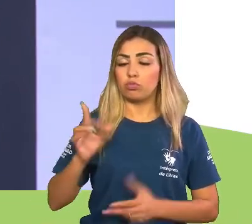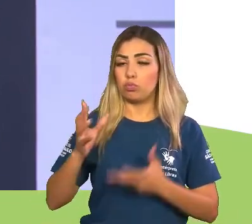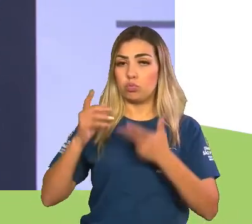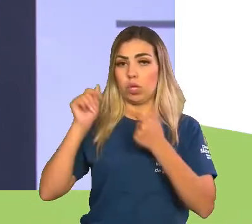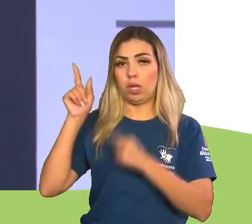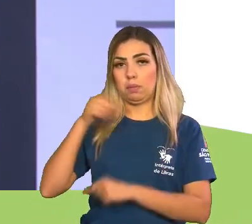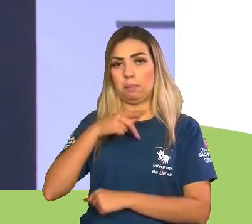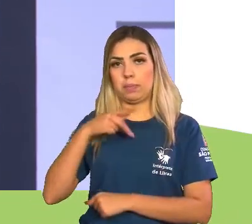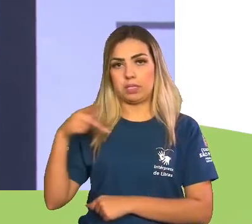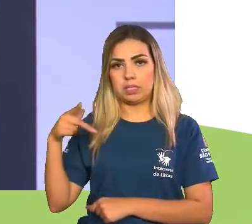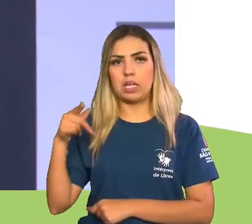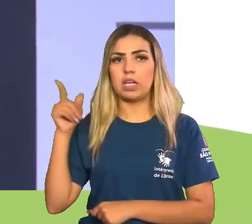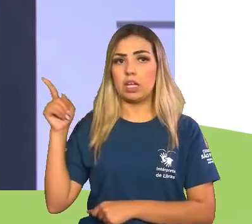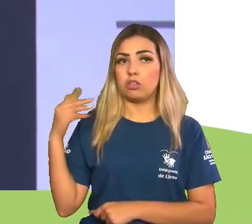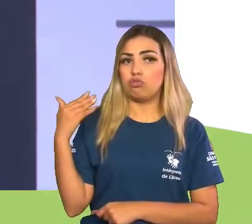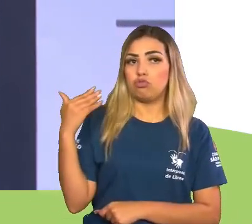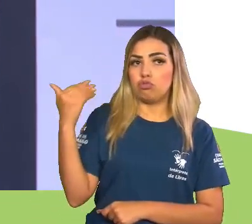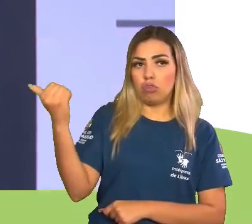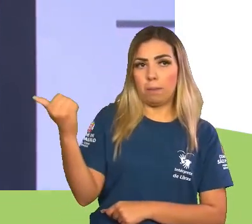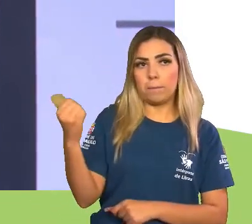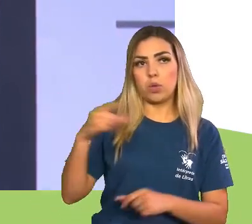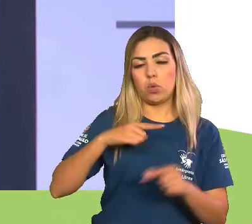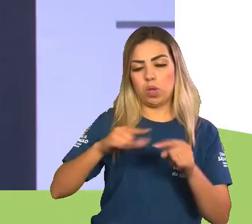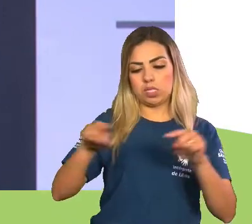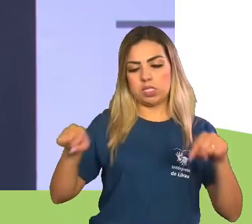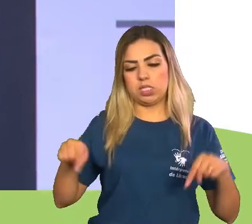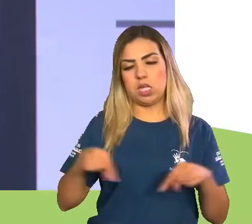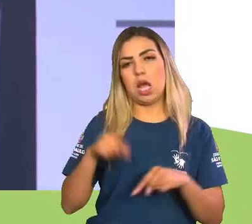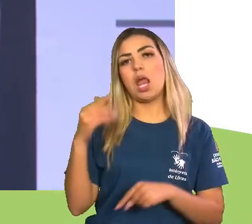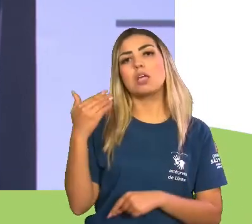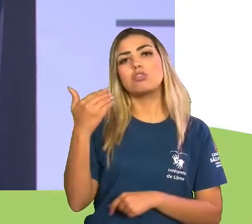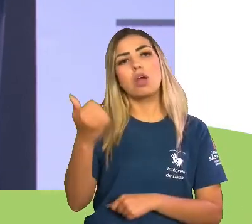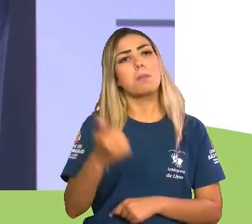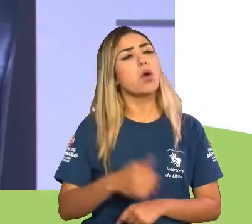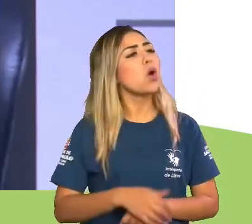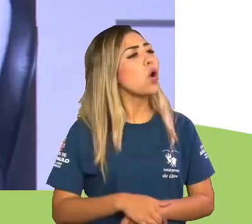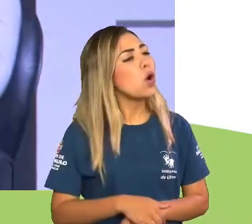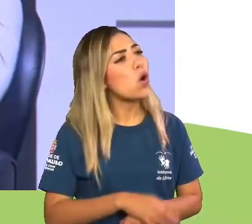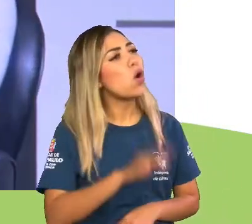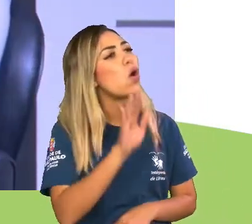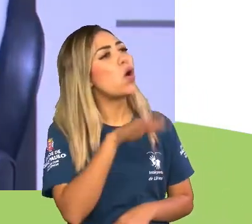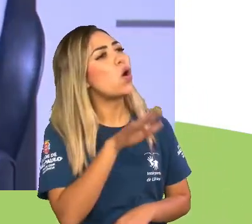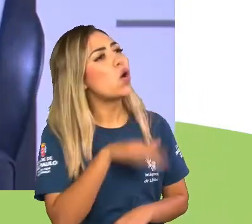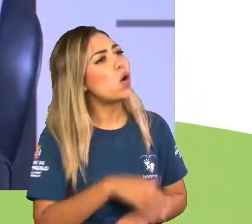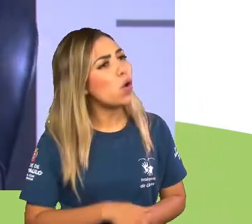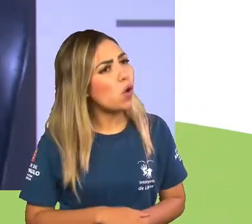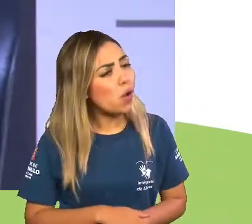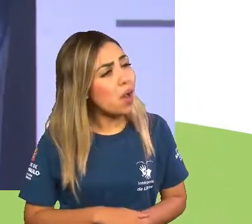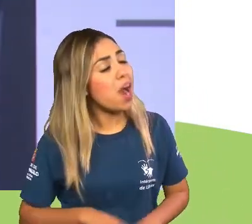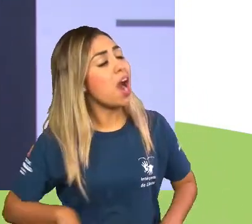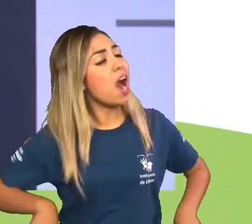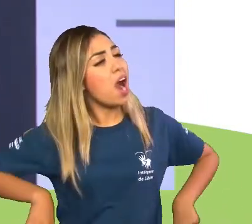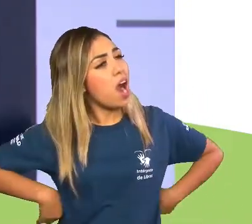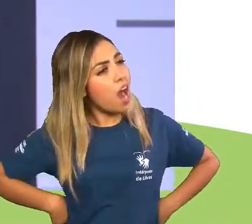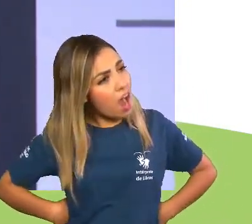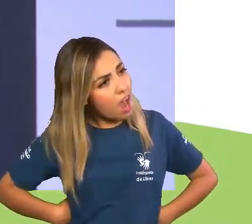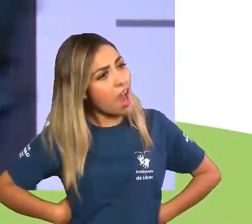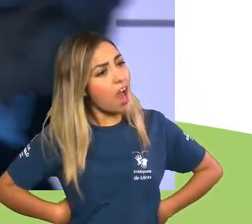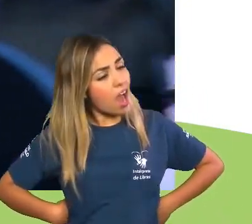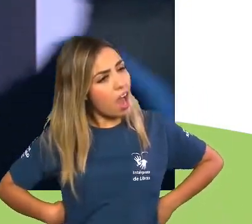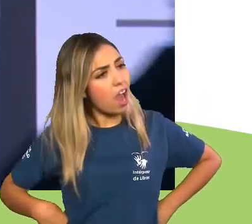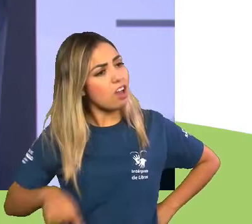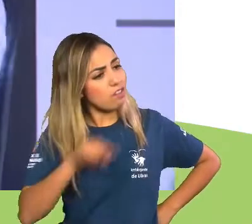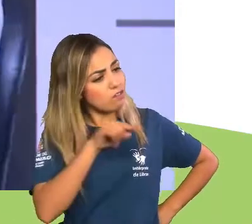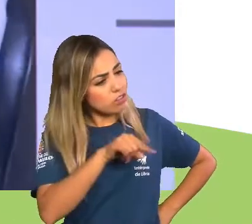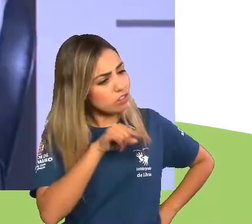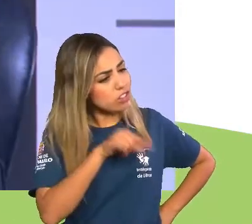presidente, nos chamou numa sala e disse: quer dizer que o senhor